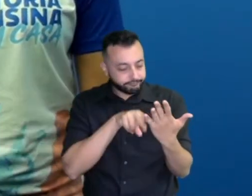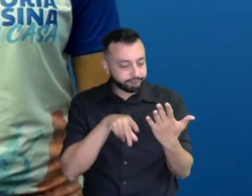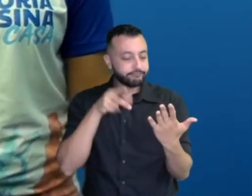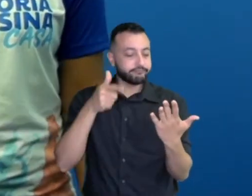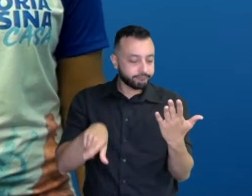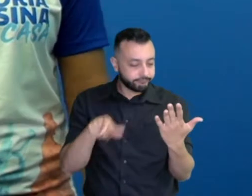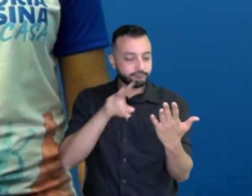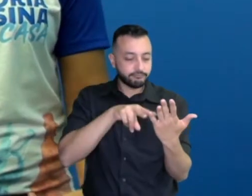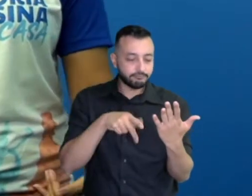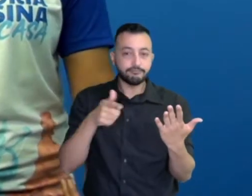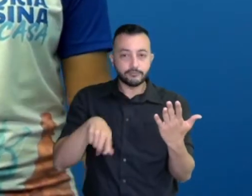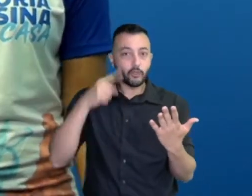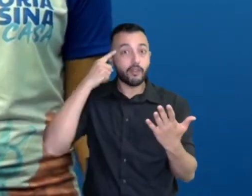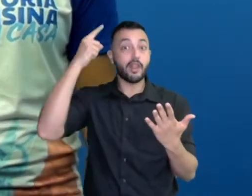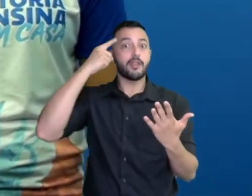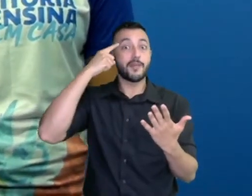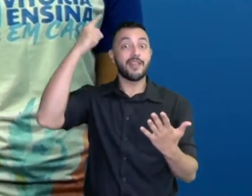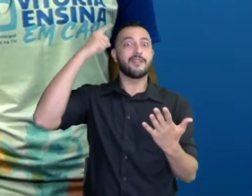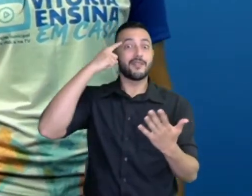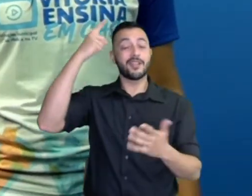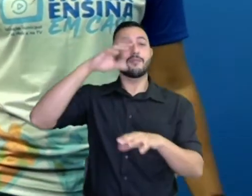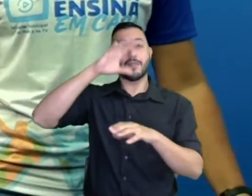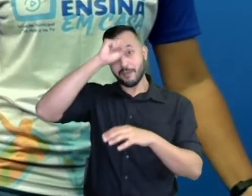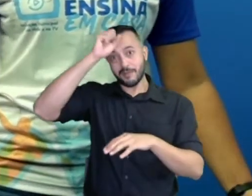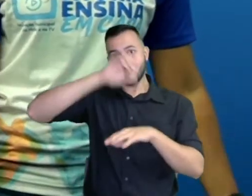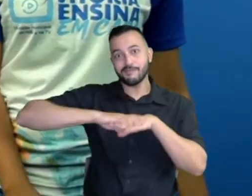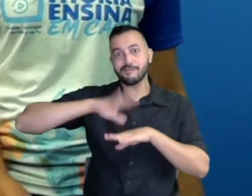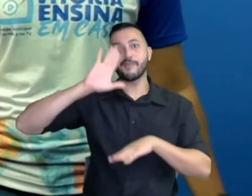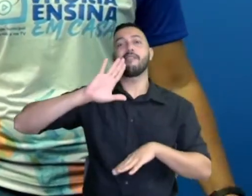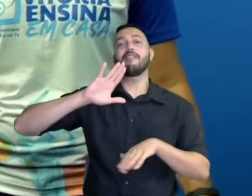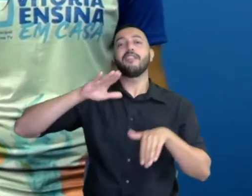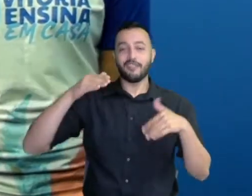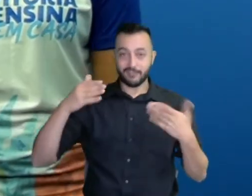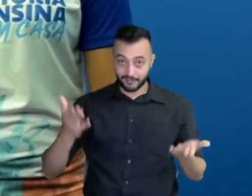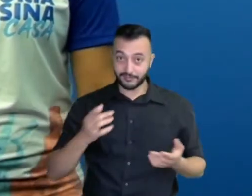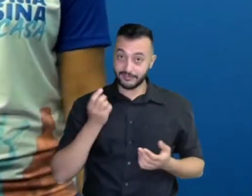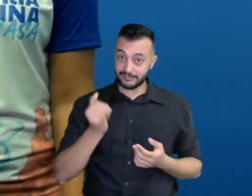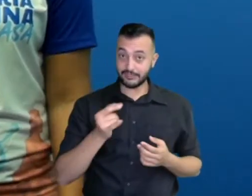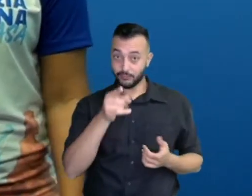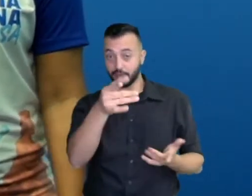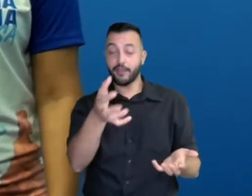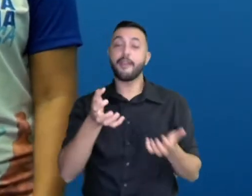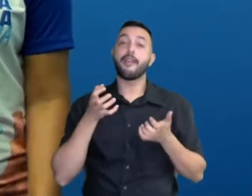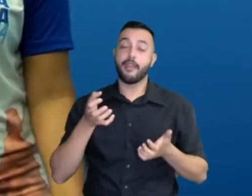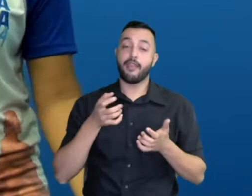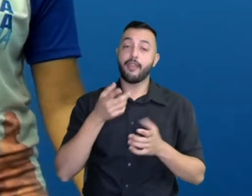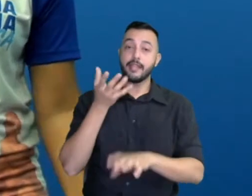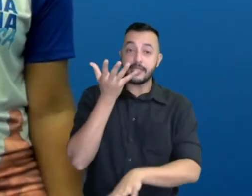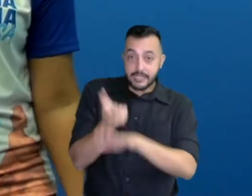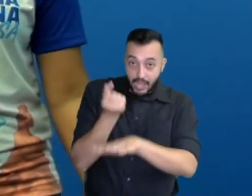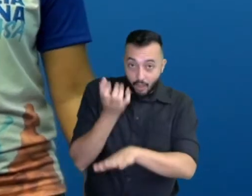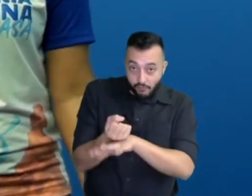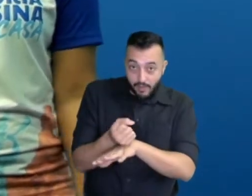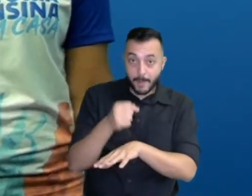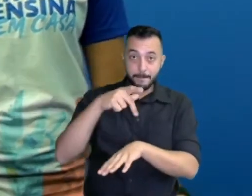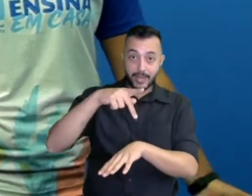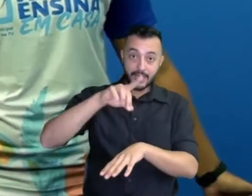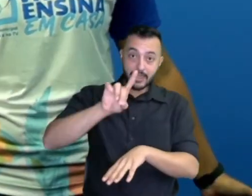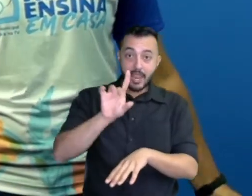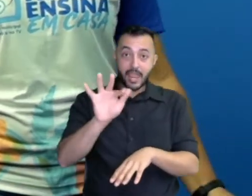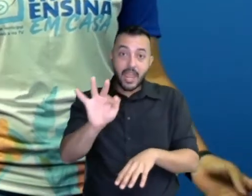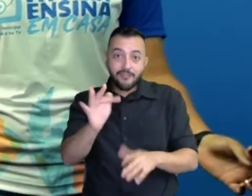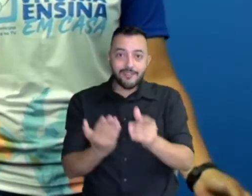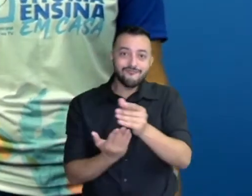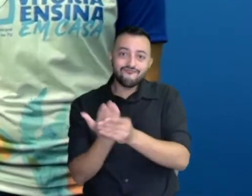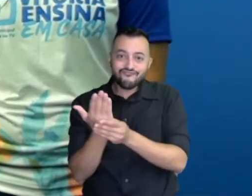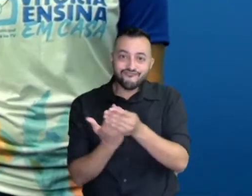assuntos para que possa aprender cada vez melhor. E se você quiser esse assunto em PDF para imprimir ou para revisar, é